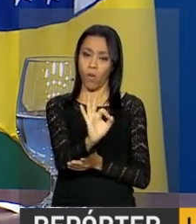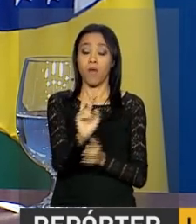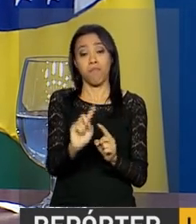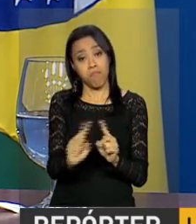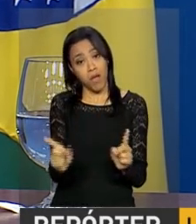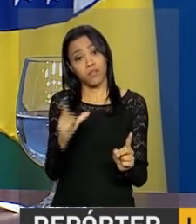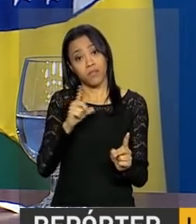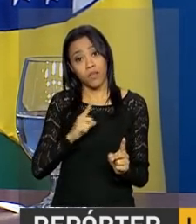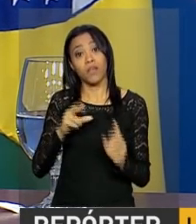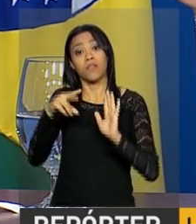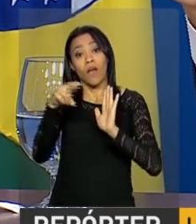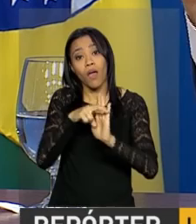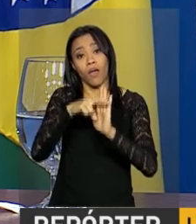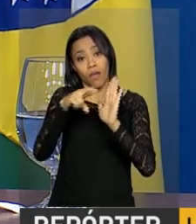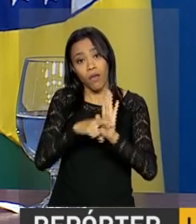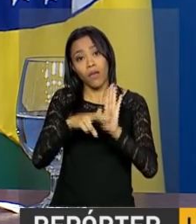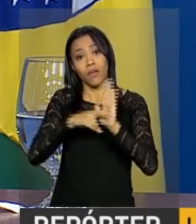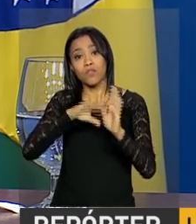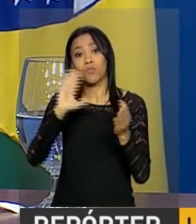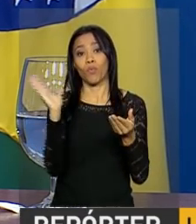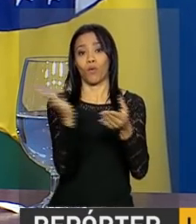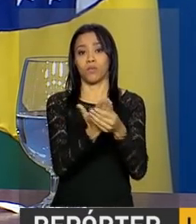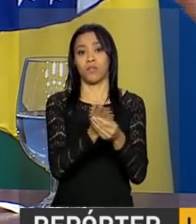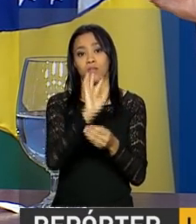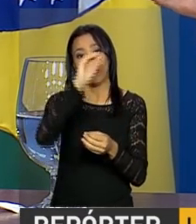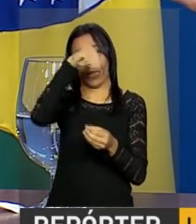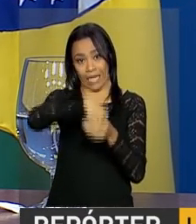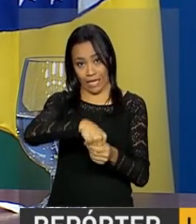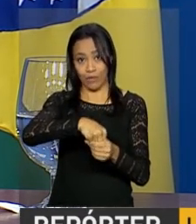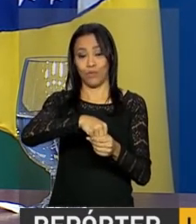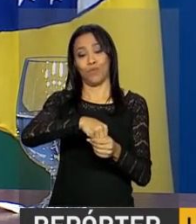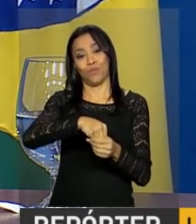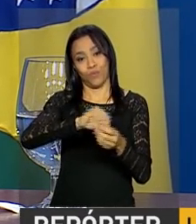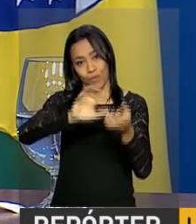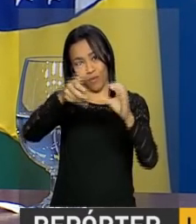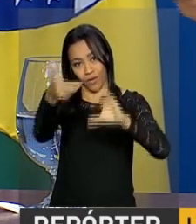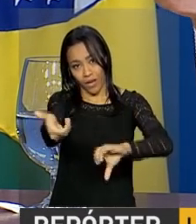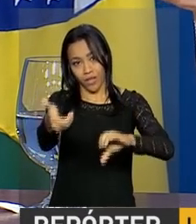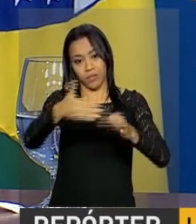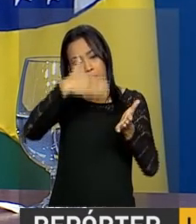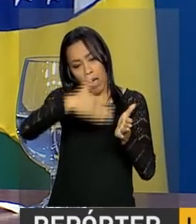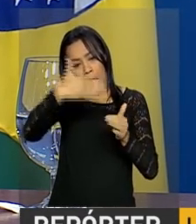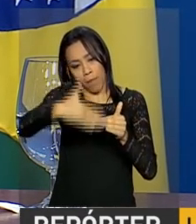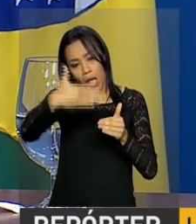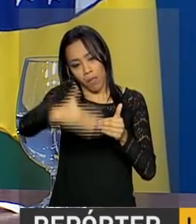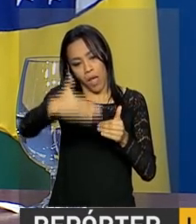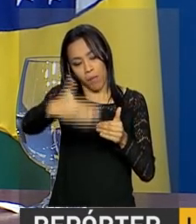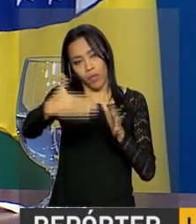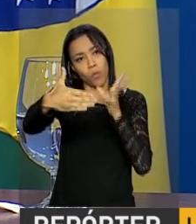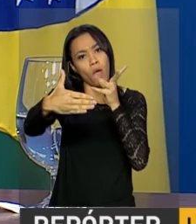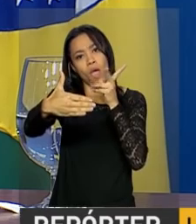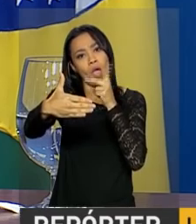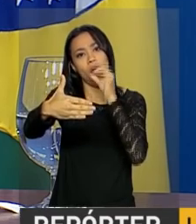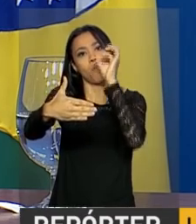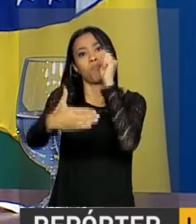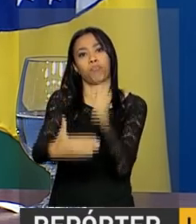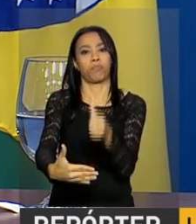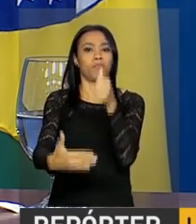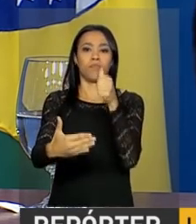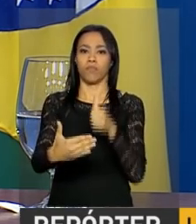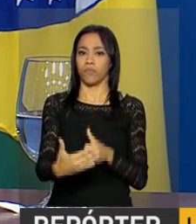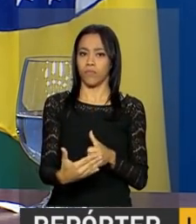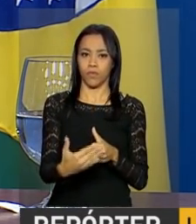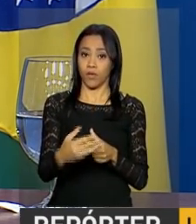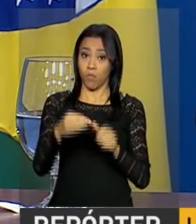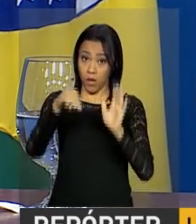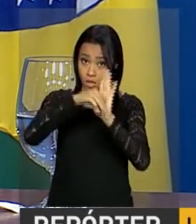tem um rito de tramitação que também não é rápido como pode ser uma lei, por exemplo, ordinária,